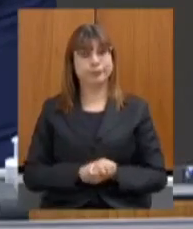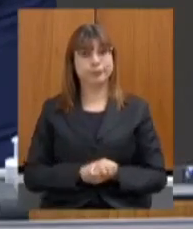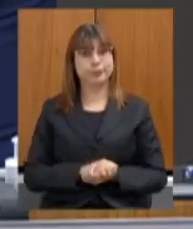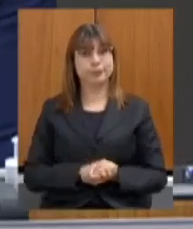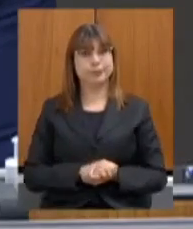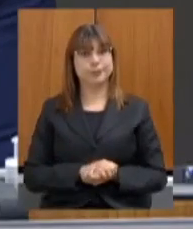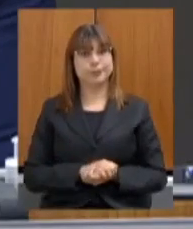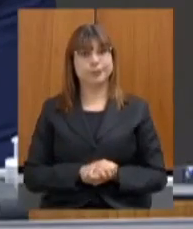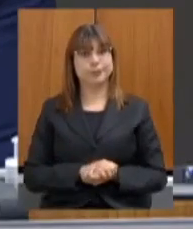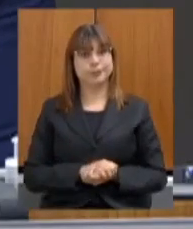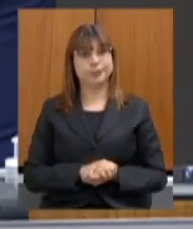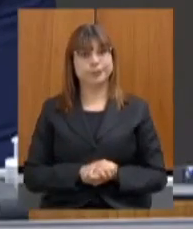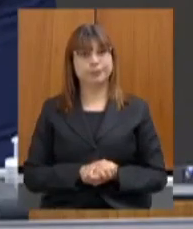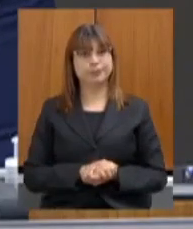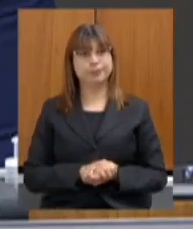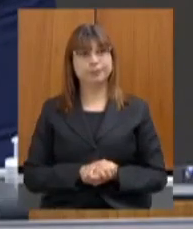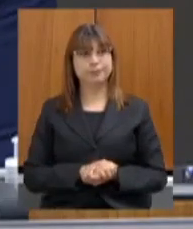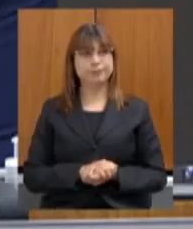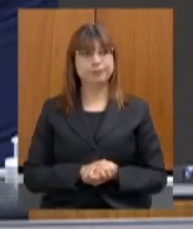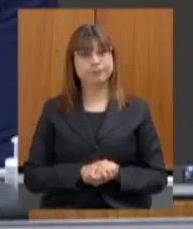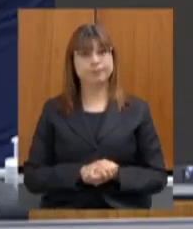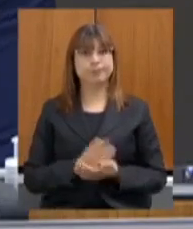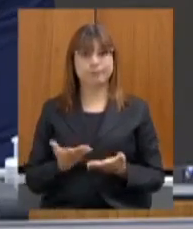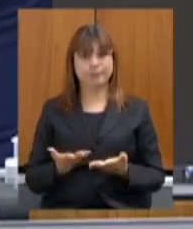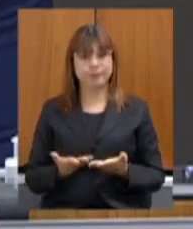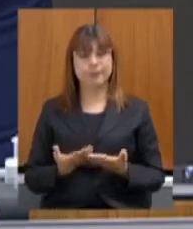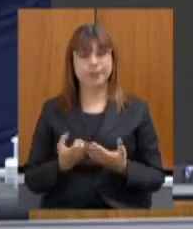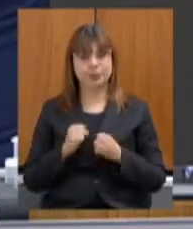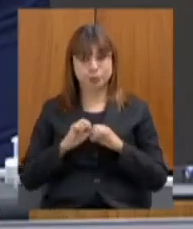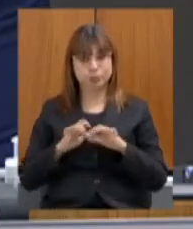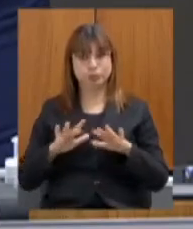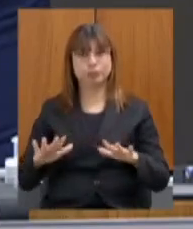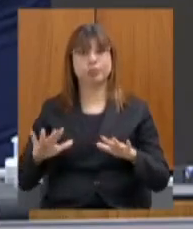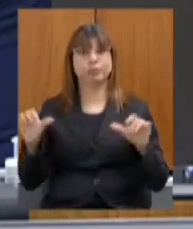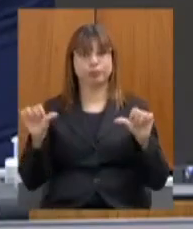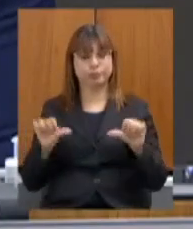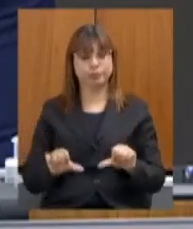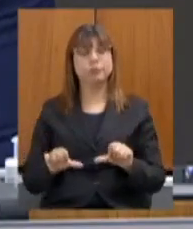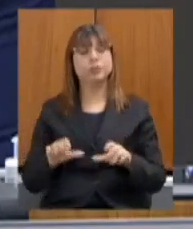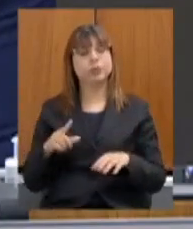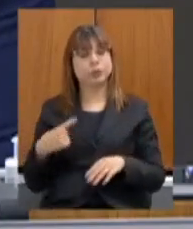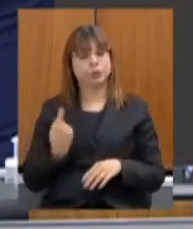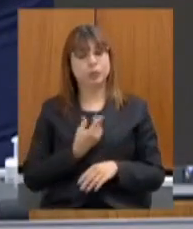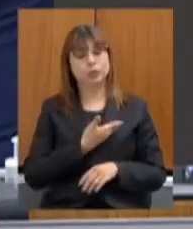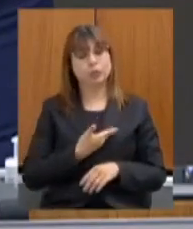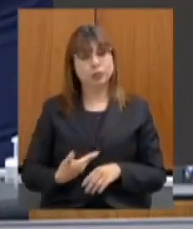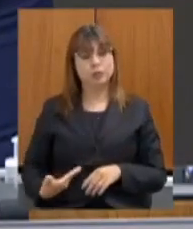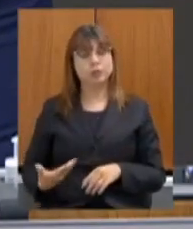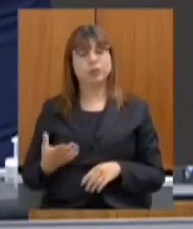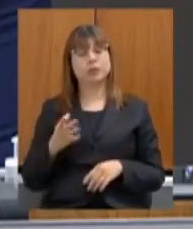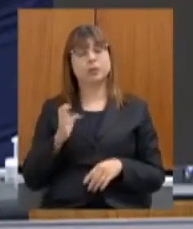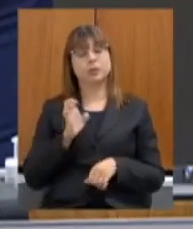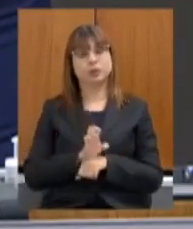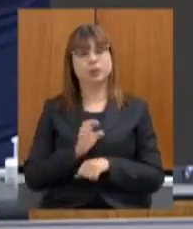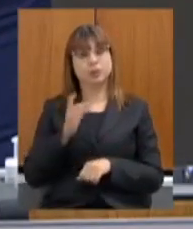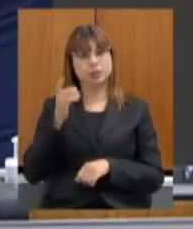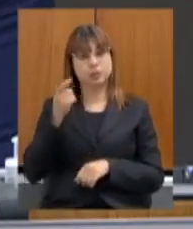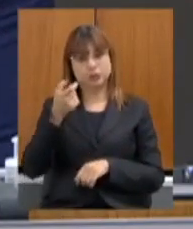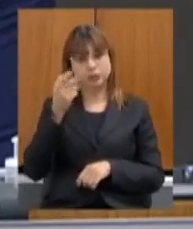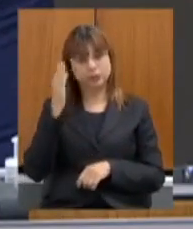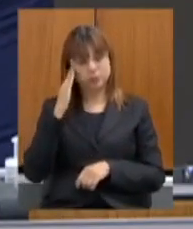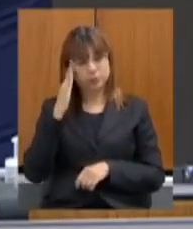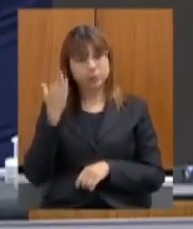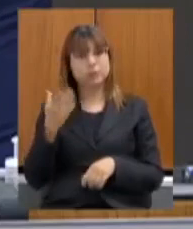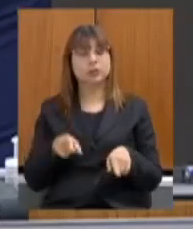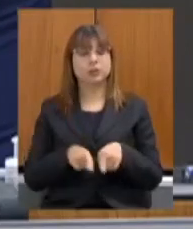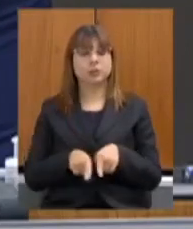de forma mais, digamos, presente na região, mas o governo do Estado está ciente, isso na Secretaria de Saúde está em alerta em relação à